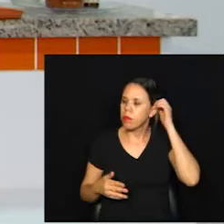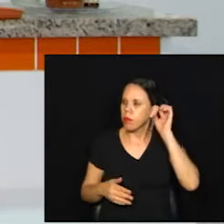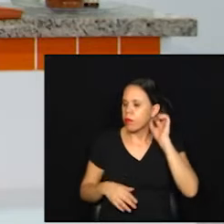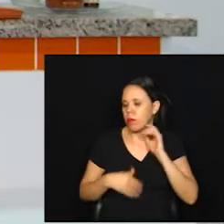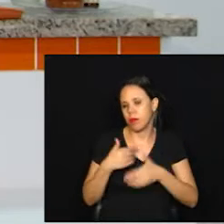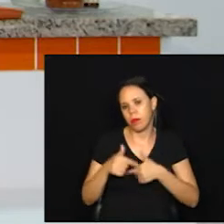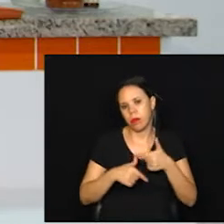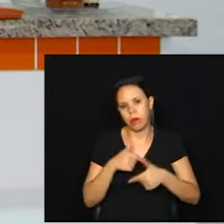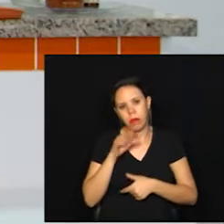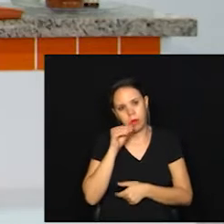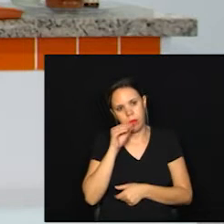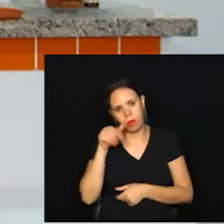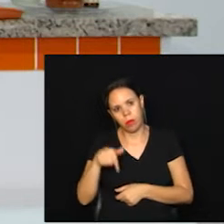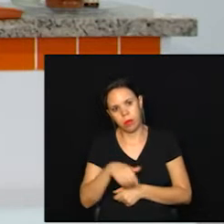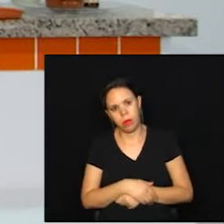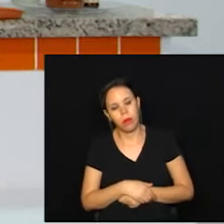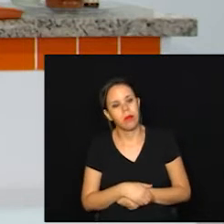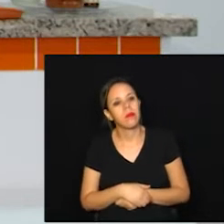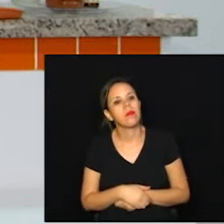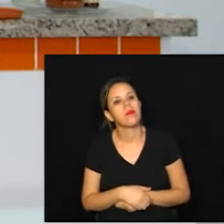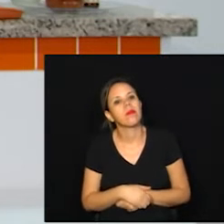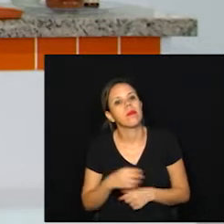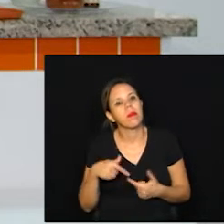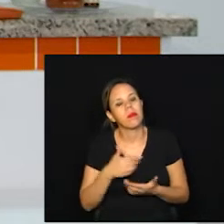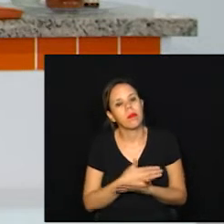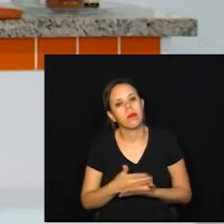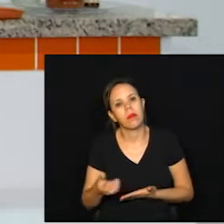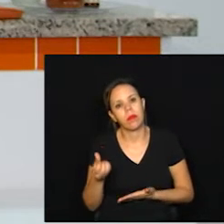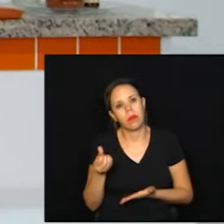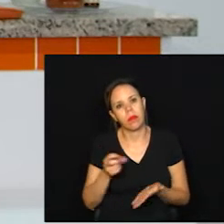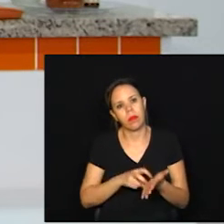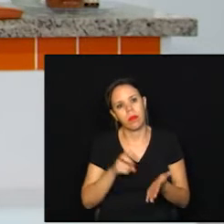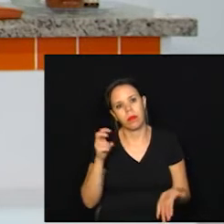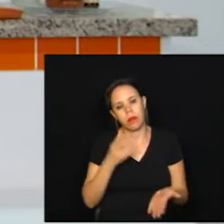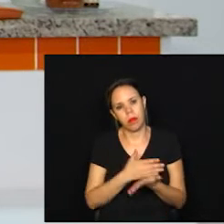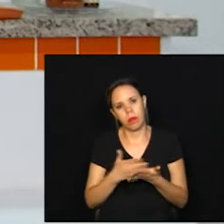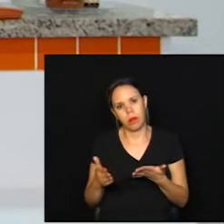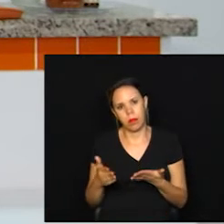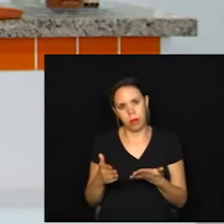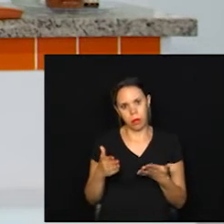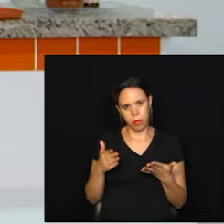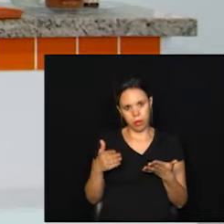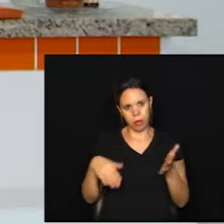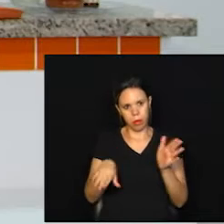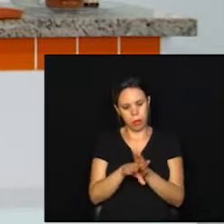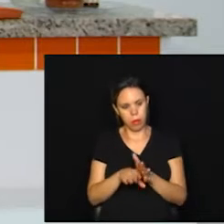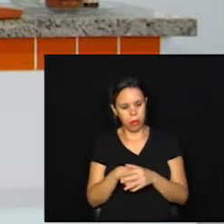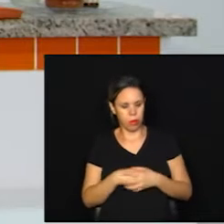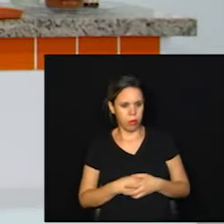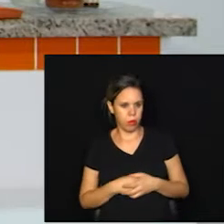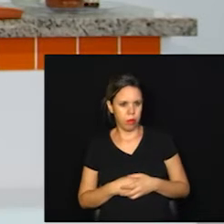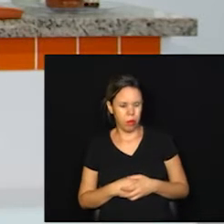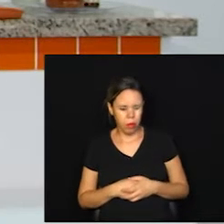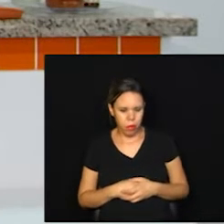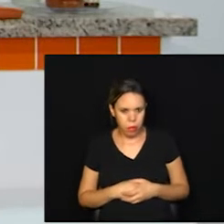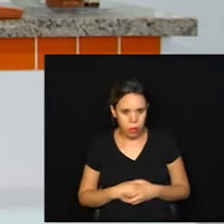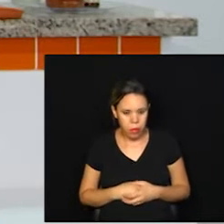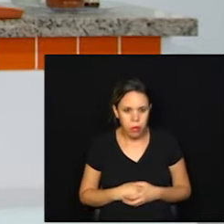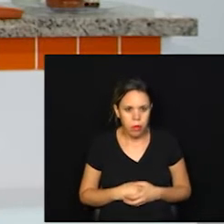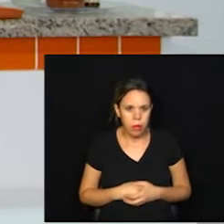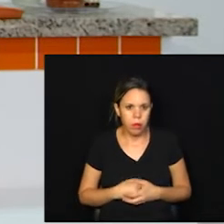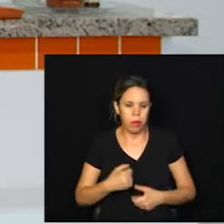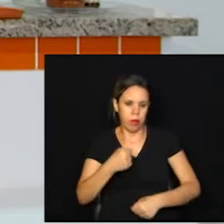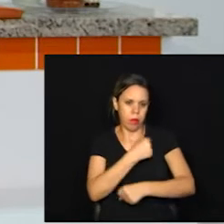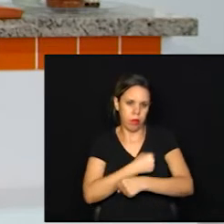de trabalho dos funcionários aqui? Então, aqui a nossa rotina começa às 6 horas da manhã, com a chegada do nosso